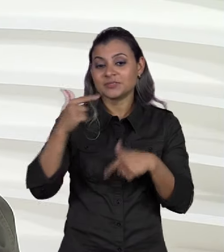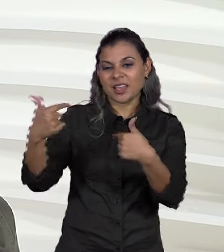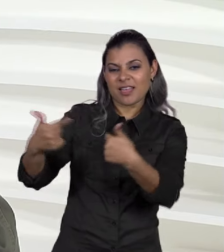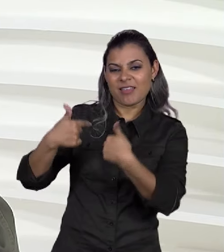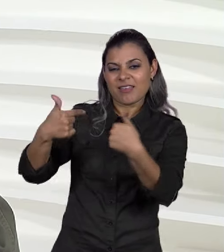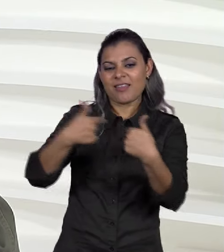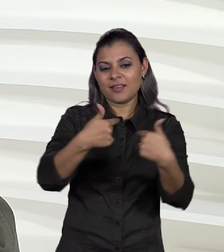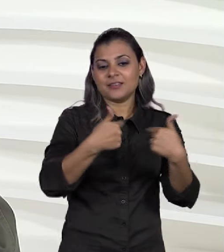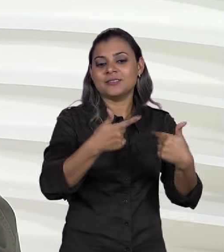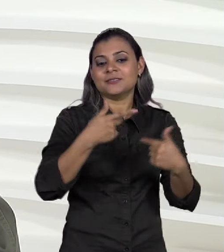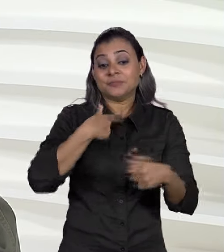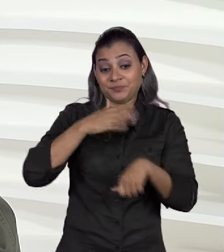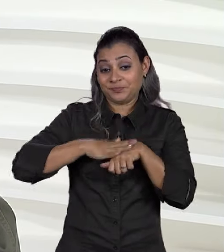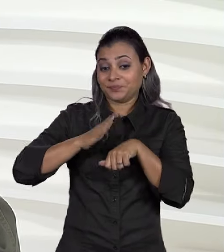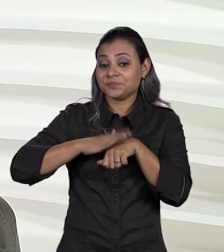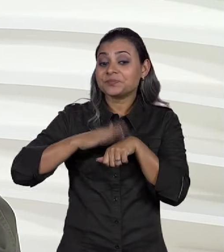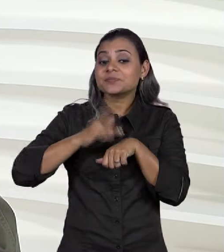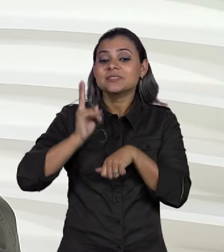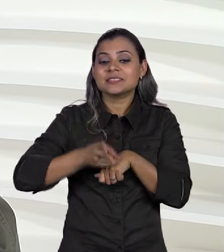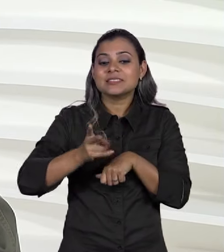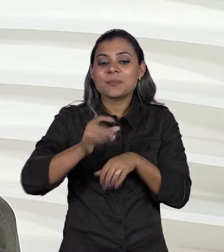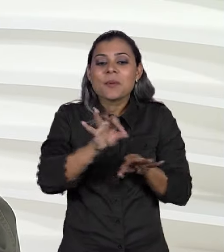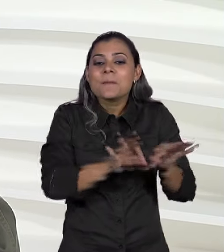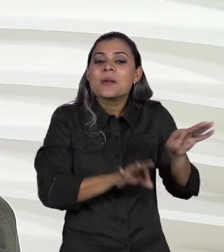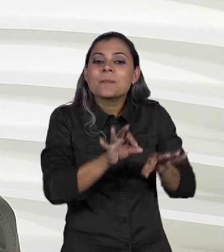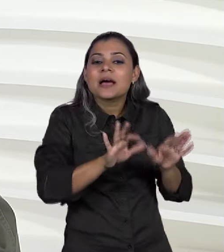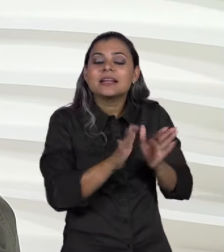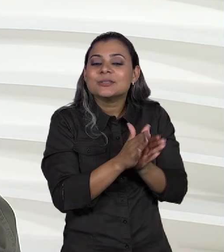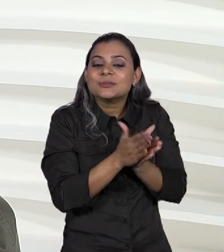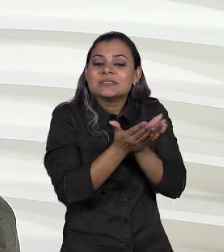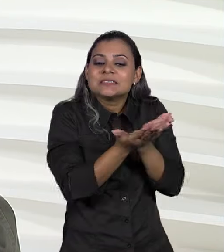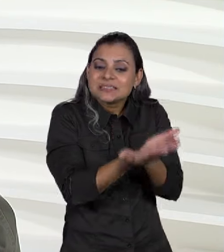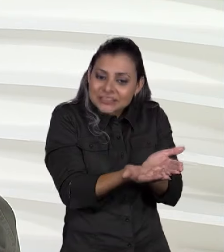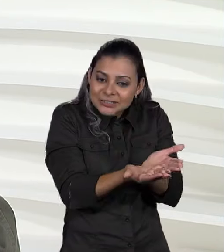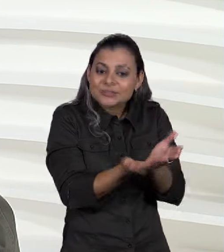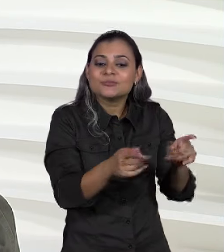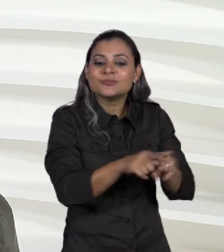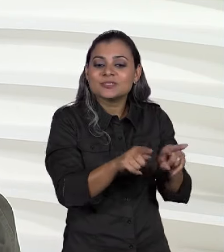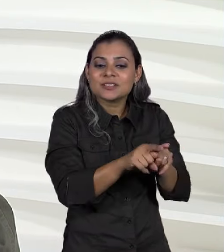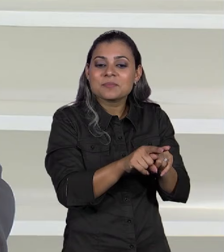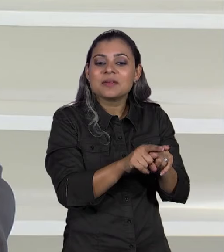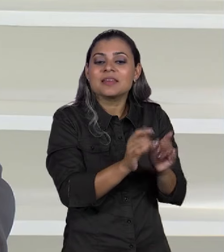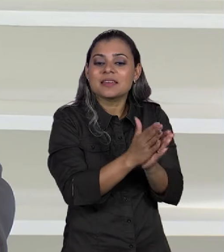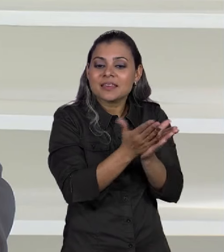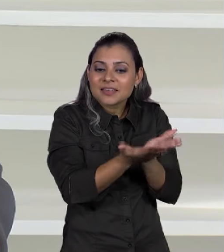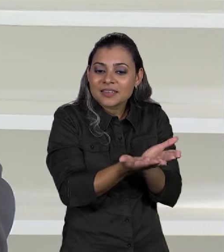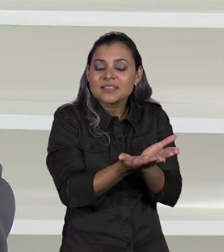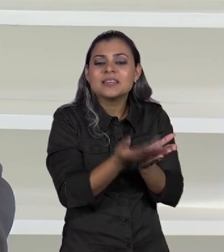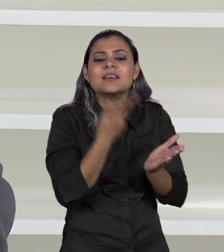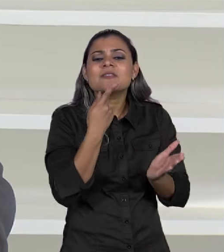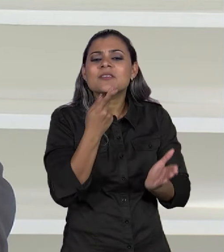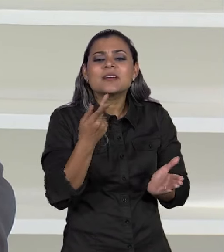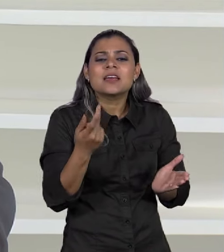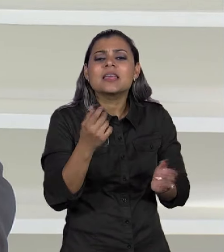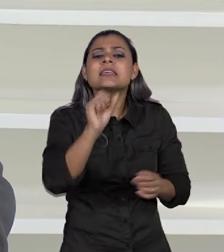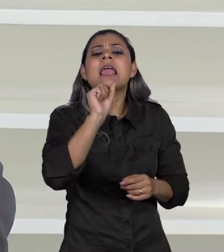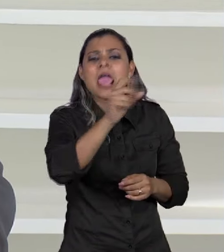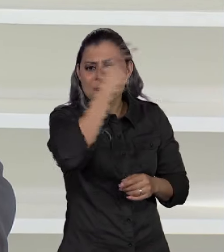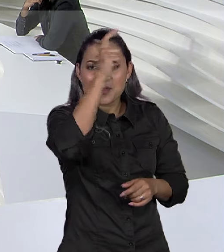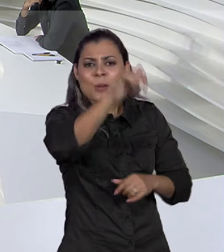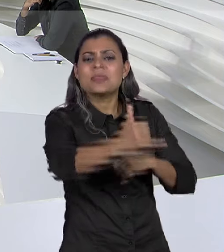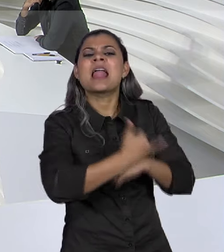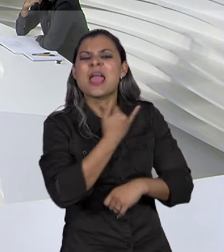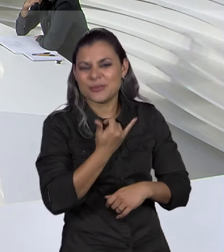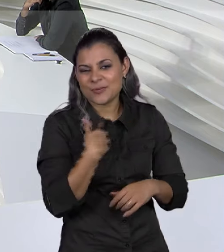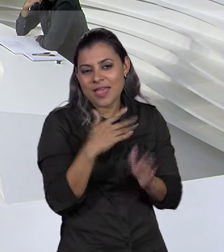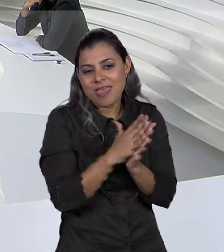Ele, eu já estava preparando o livro do Ai Governo, você saiu com o Ai Governo. Quem me traiu? O Enfio a